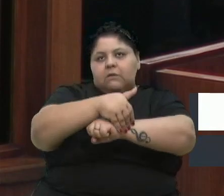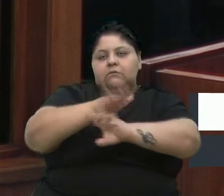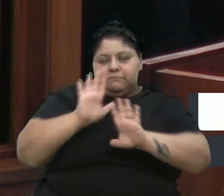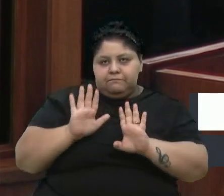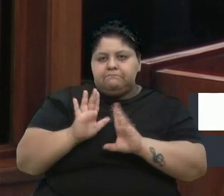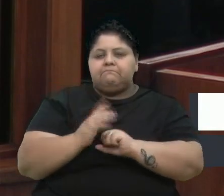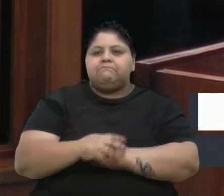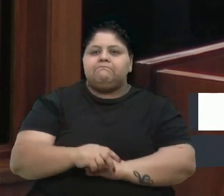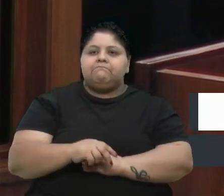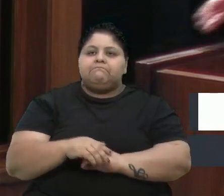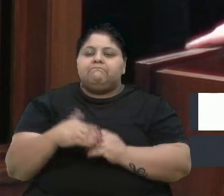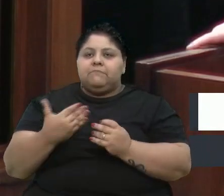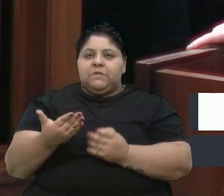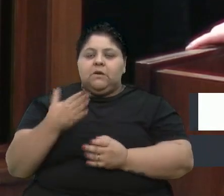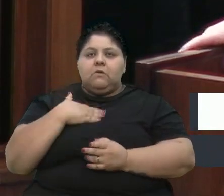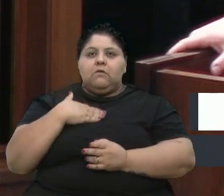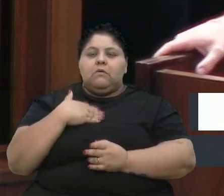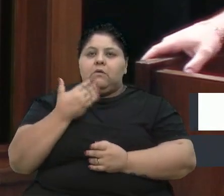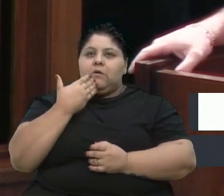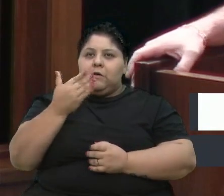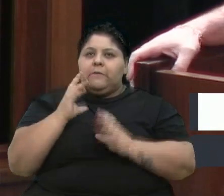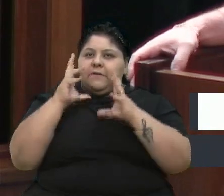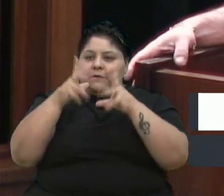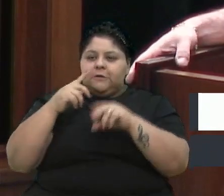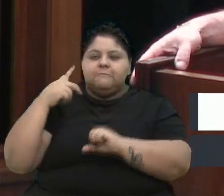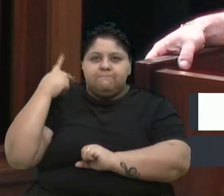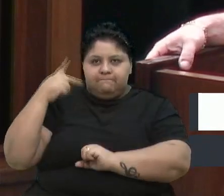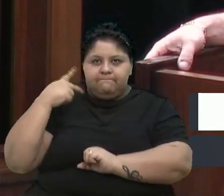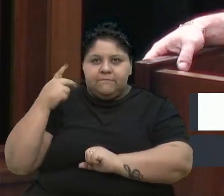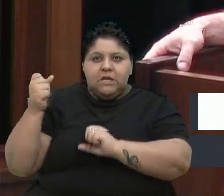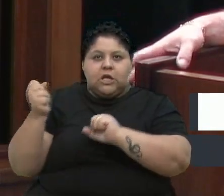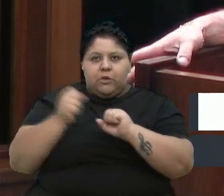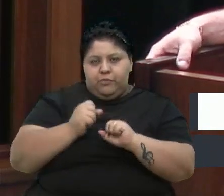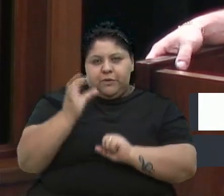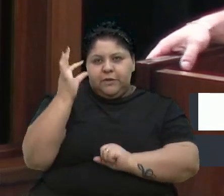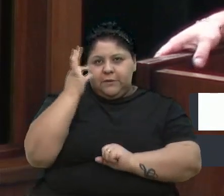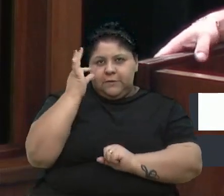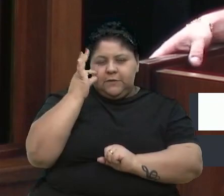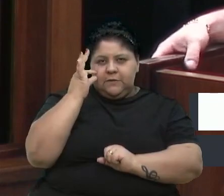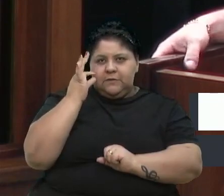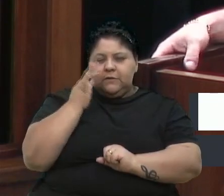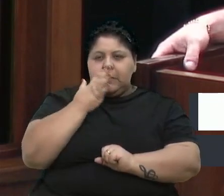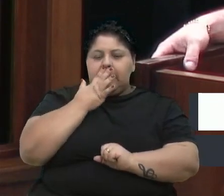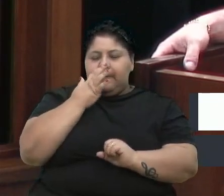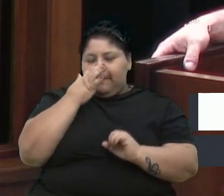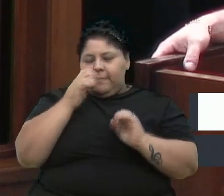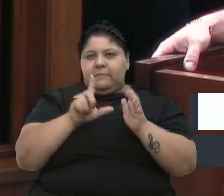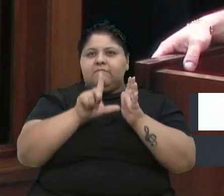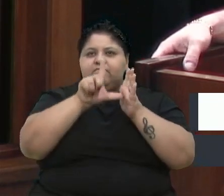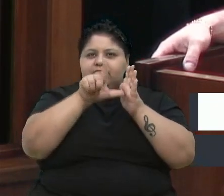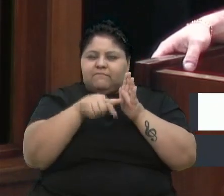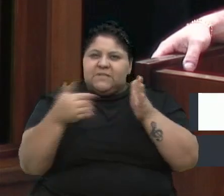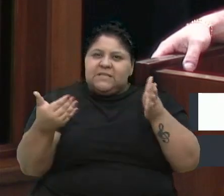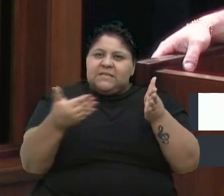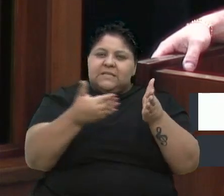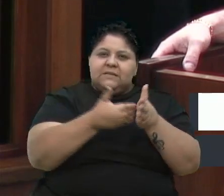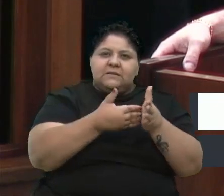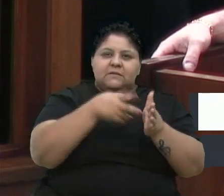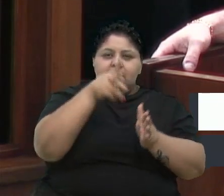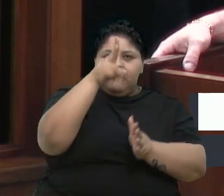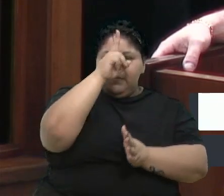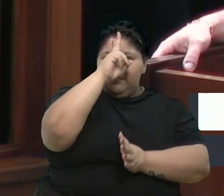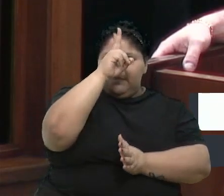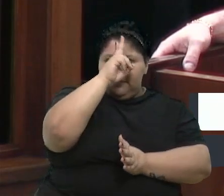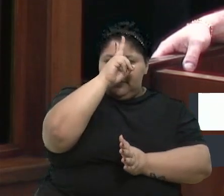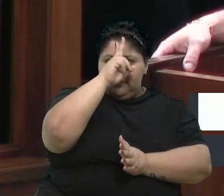Então, eu peço a todos os vereadores que se puderem fazer presentes. Depois, até o meio-dia, eu vou repassar no grupo,